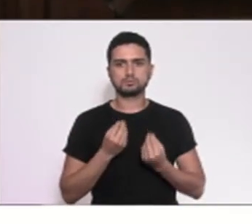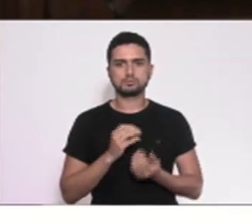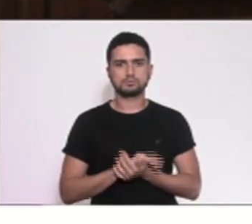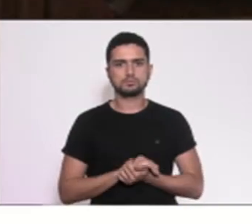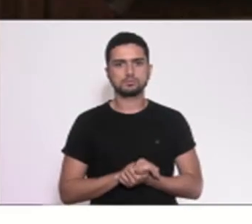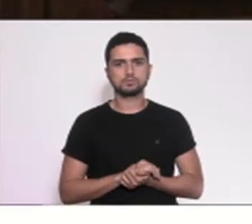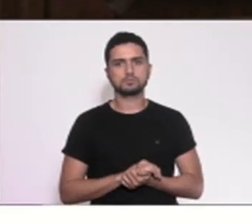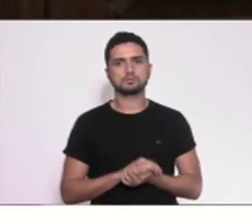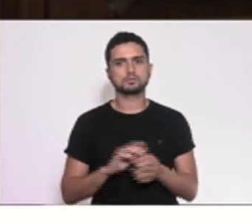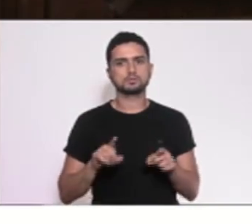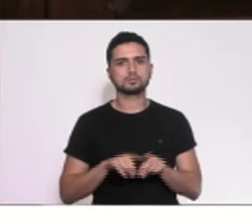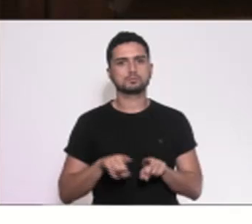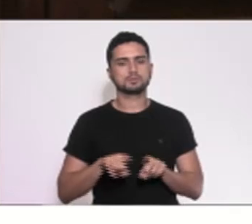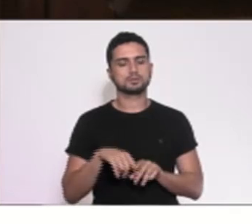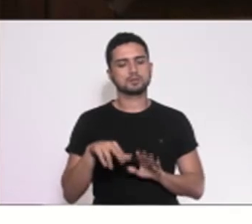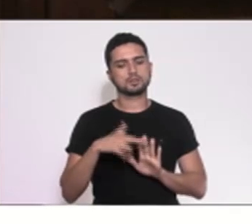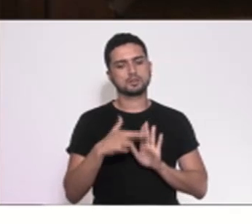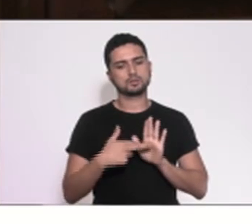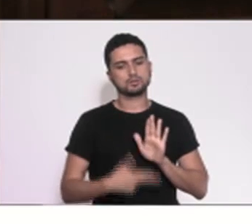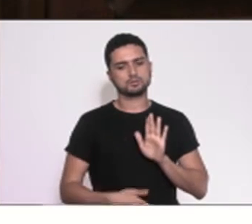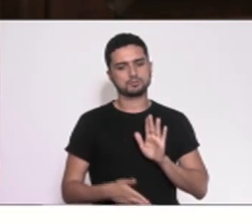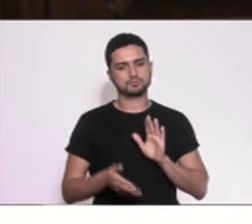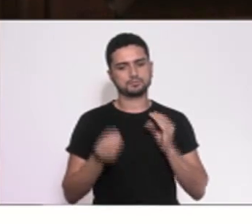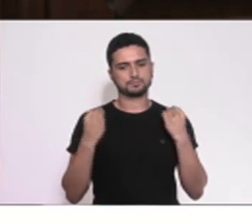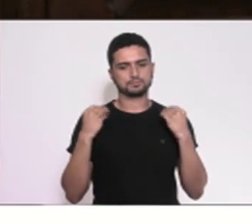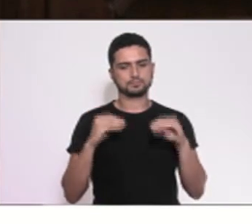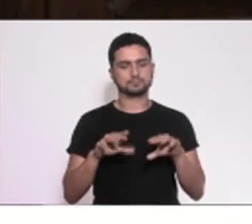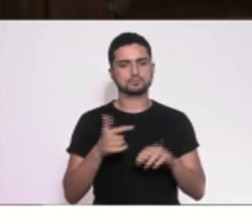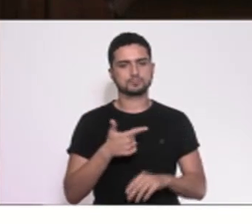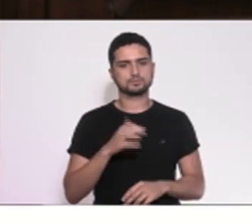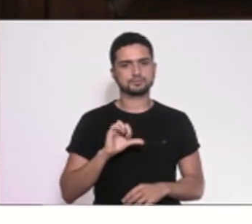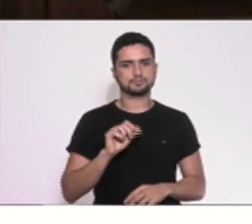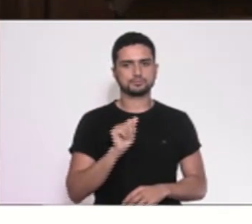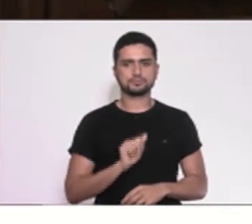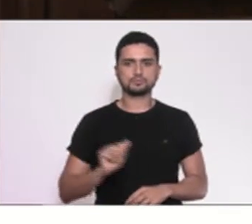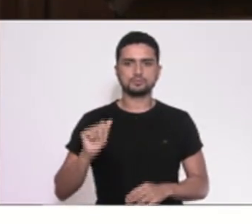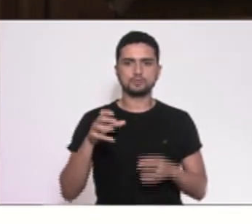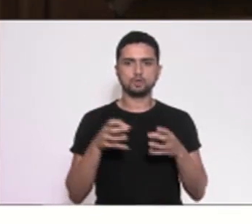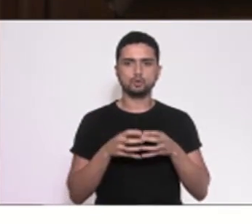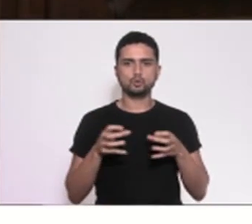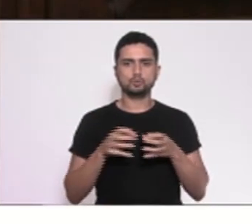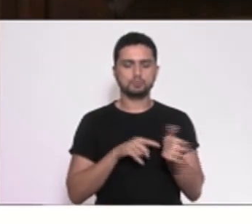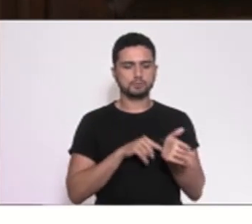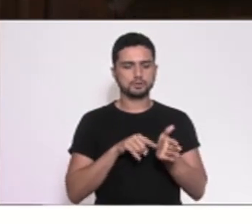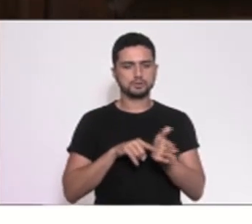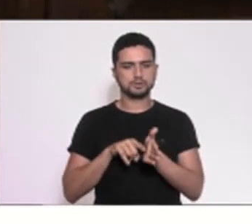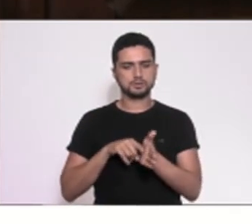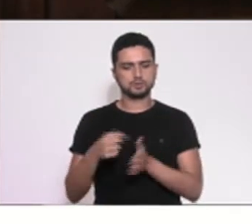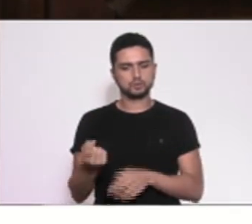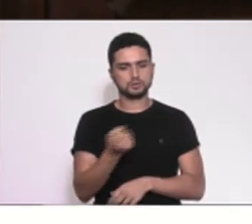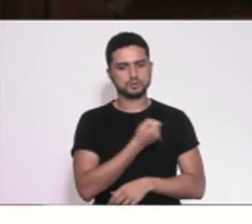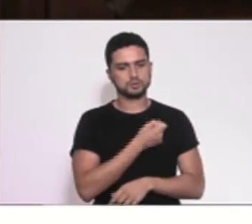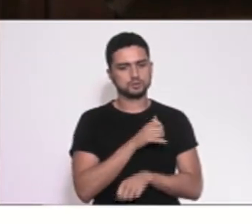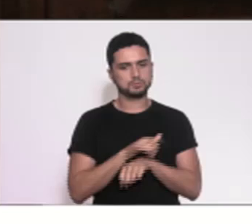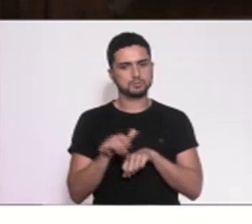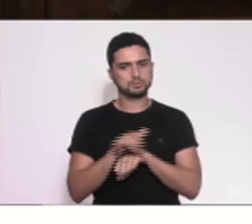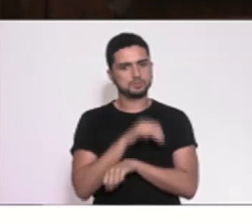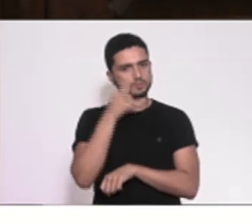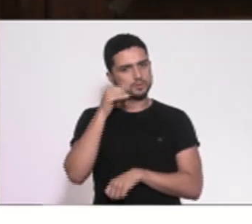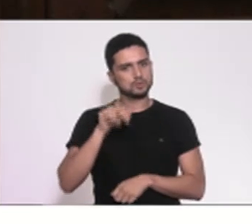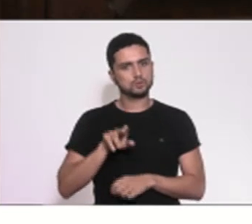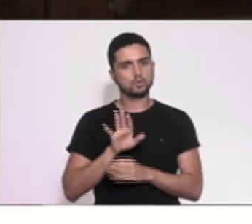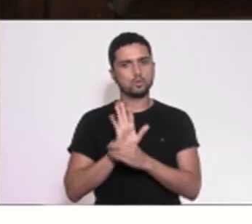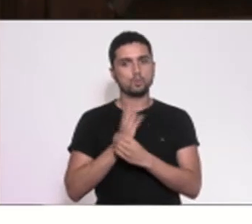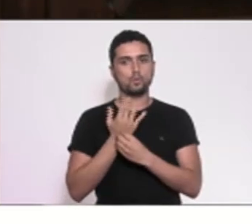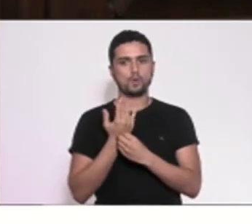no último dia 29 de agosto pelo Grupo de Estudos e Pesquisa em Suicídio e Prevenção da UERJ, que